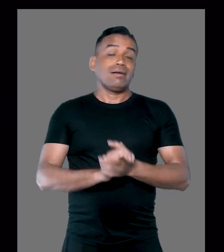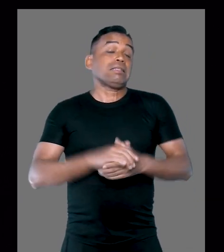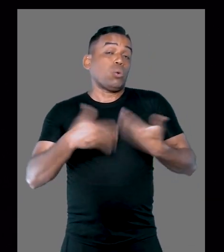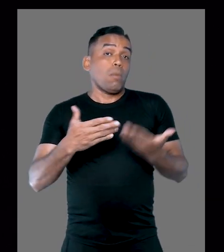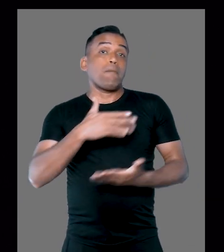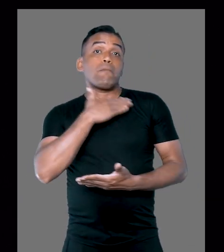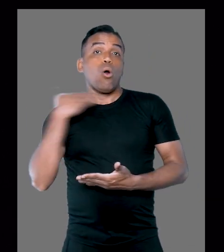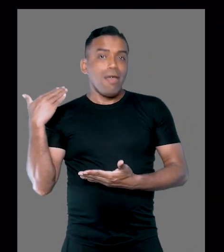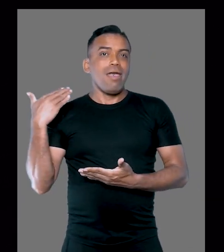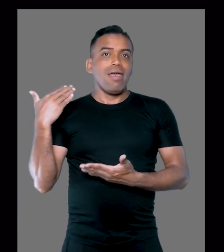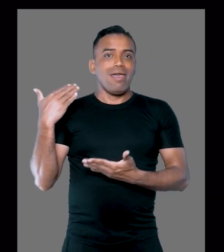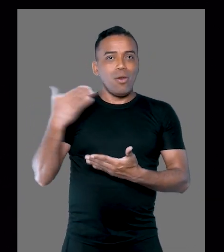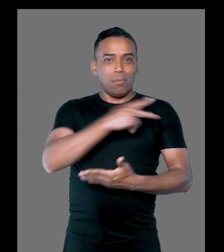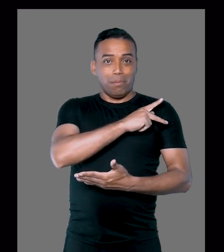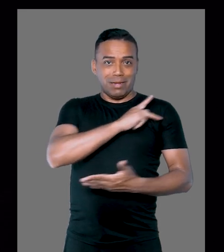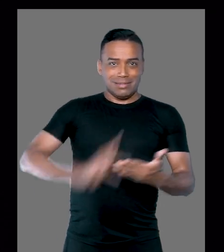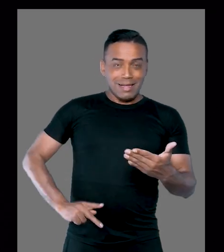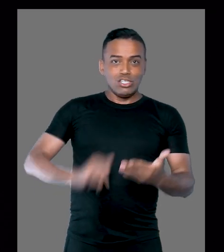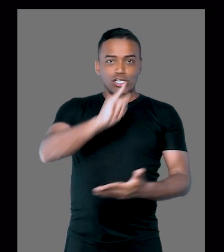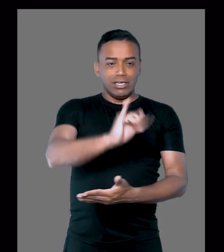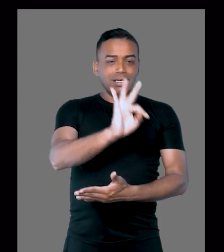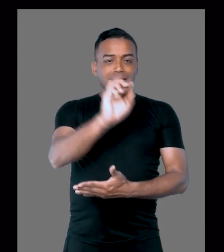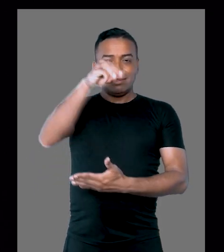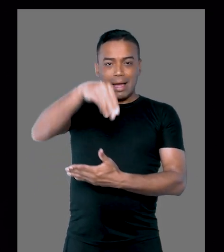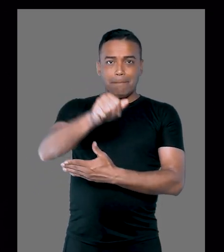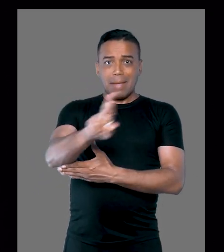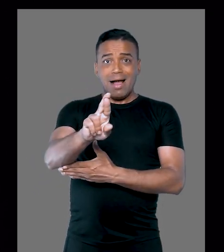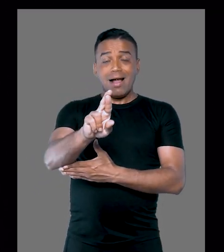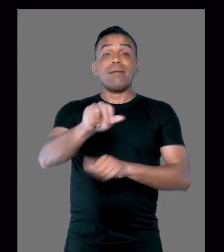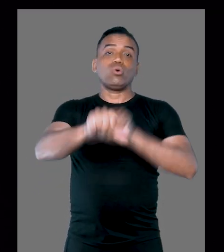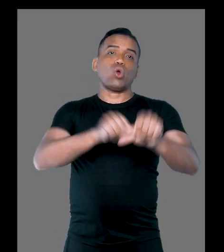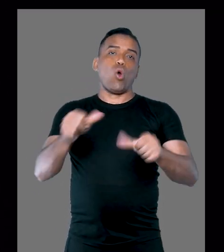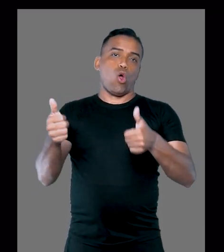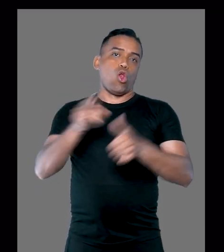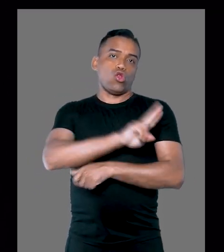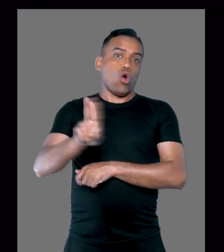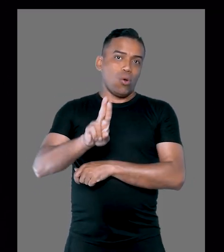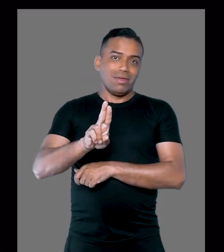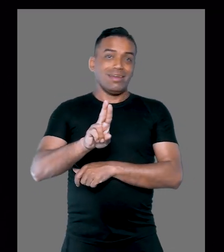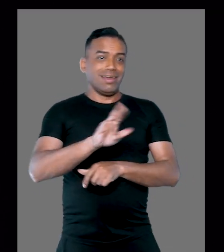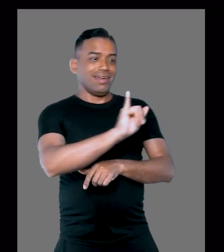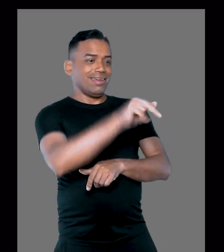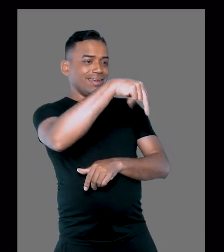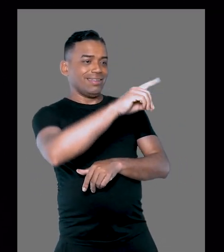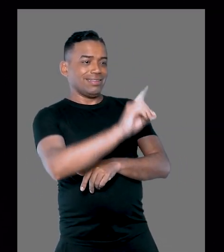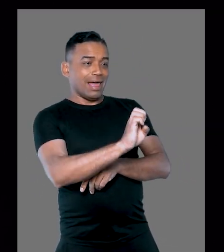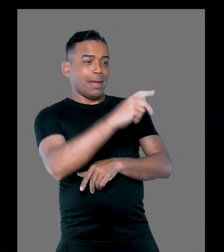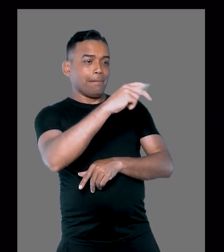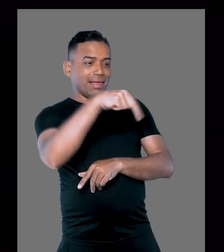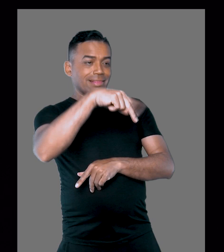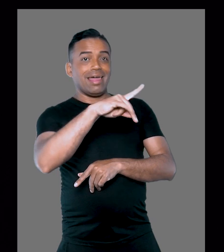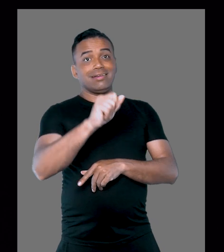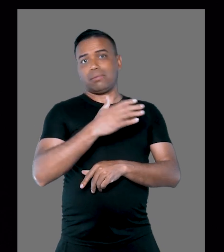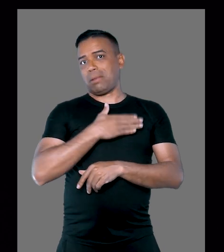a avenida mudou de nome, virou Itamar Franco. Só que eu não consigo chamar de Itamar Franco. Para mim é sempre Independência. E eu tenho uma amiga que a